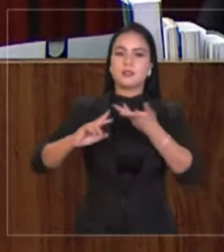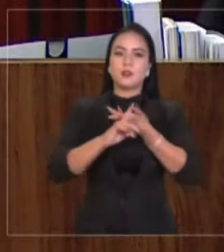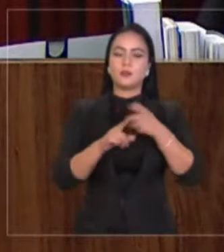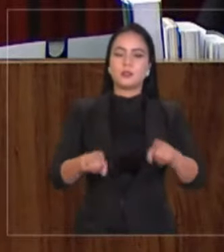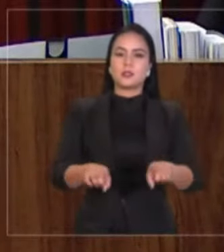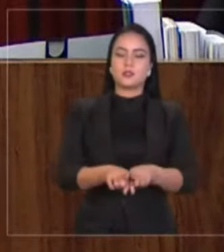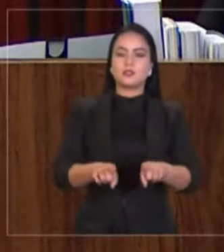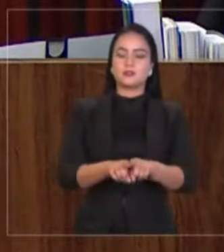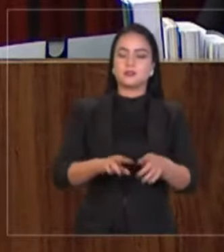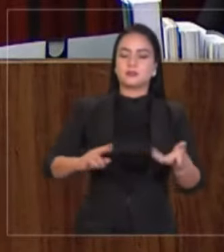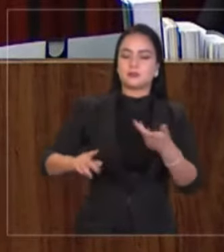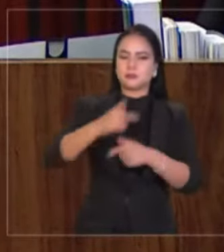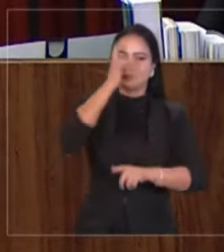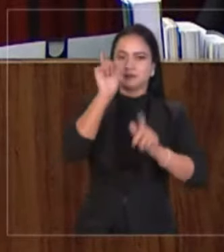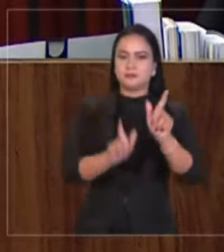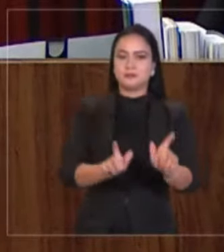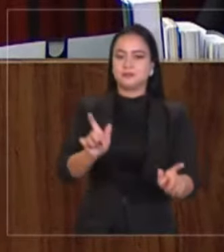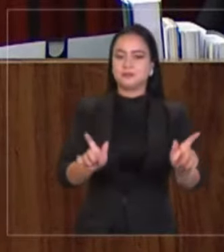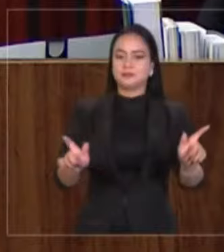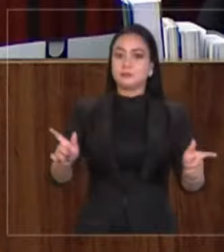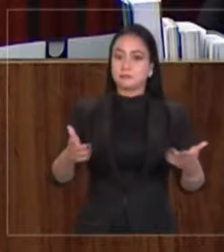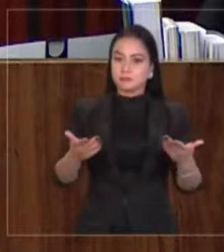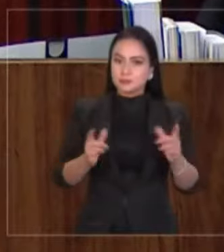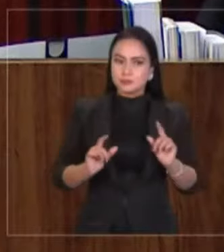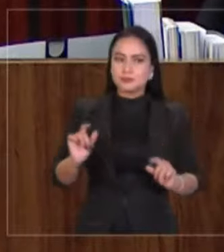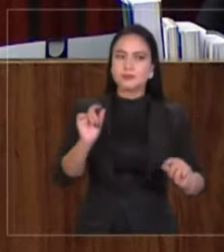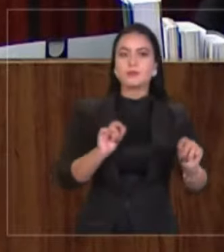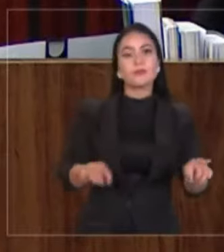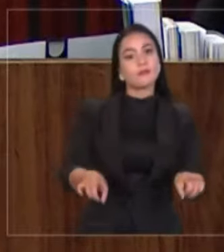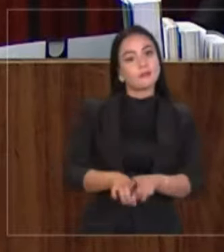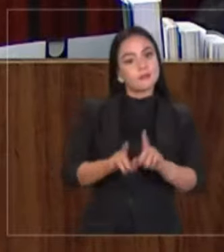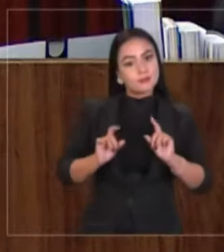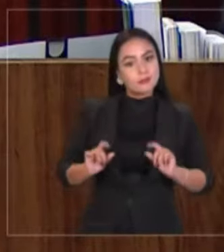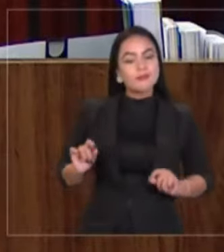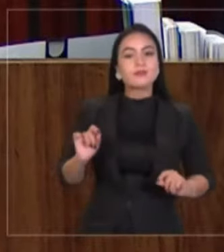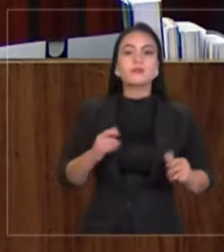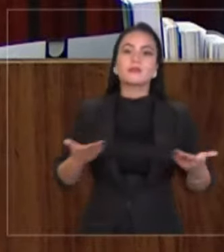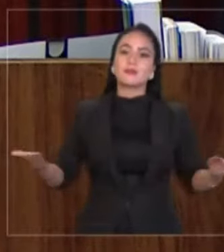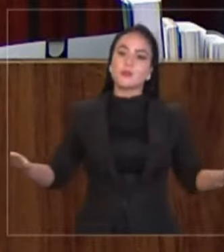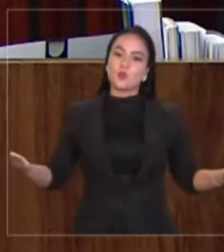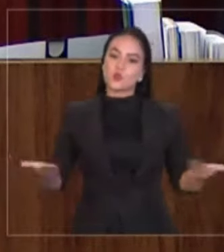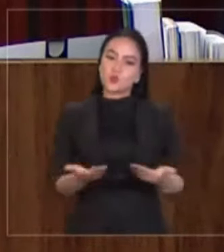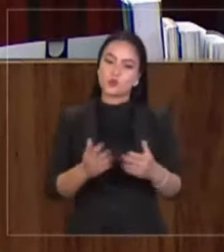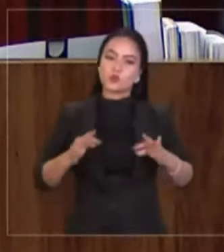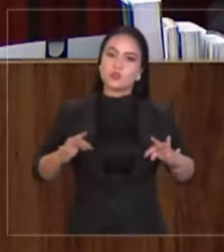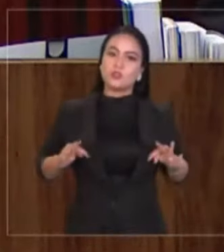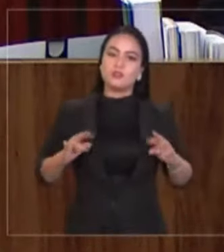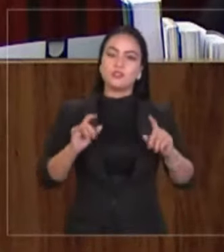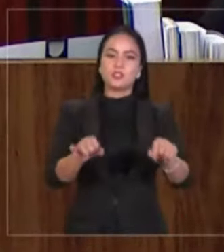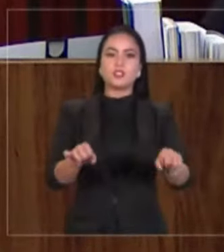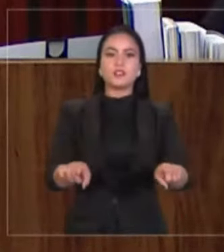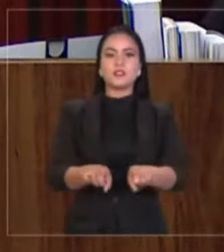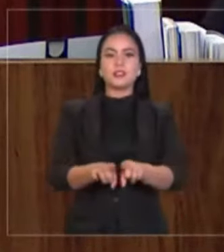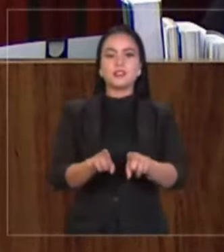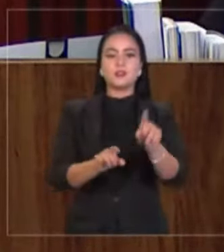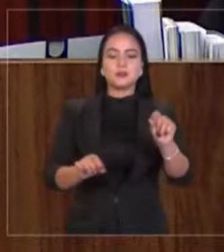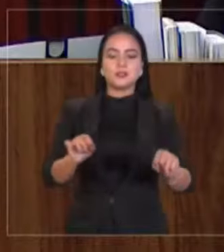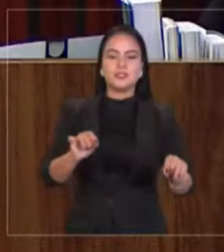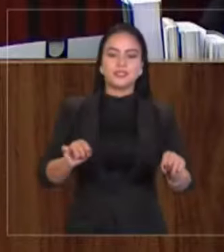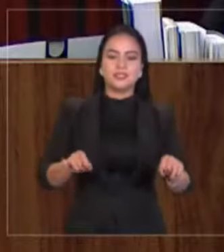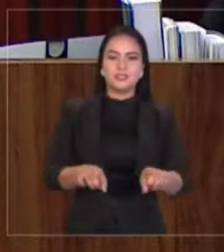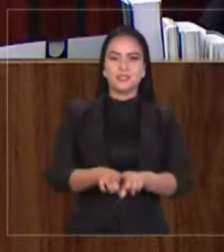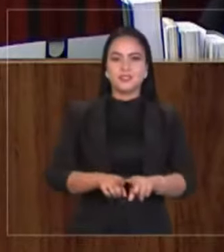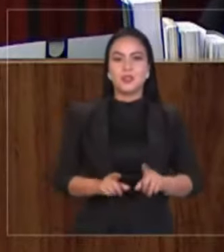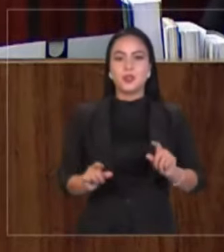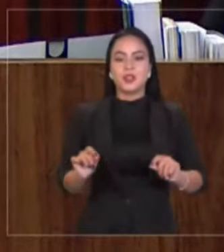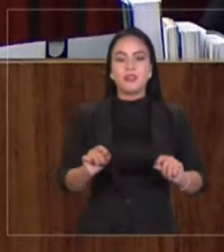pessoas mas encerrando que o tribunal foi rigoroso em todas as análises